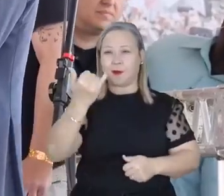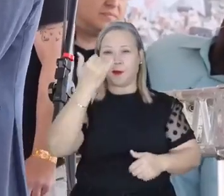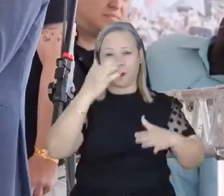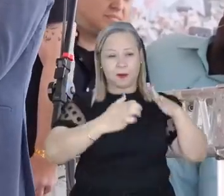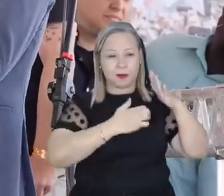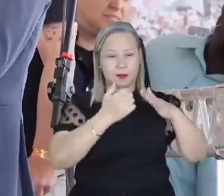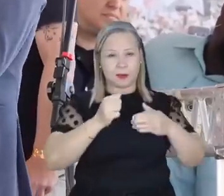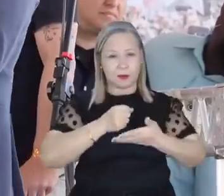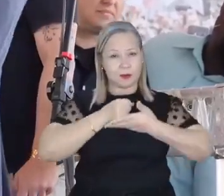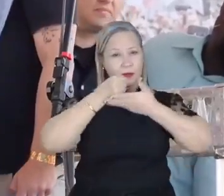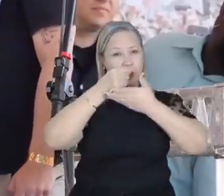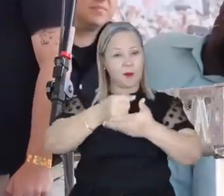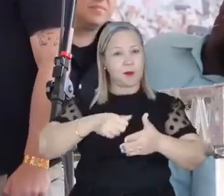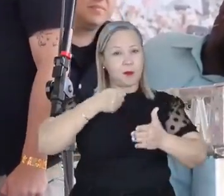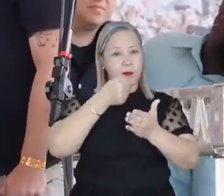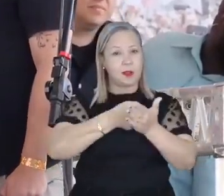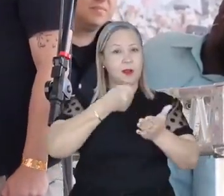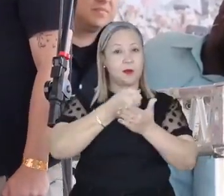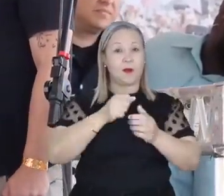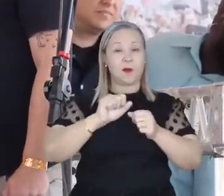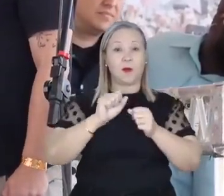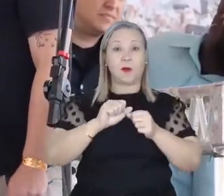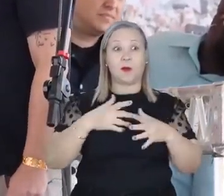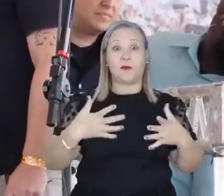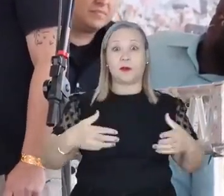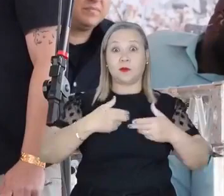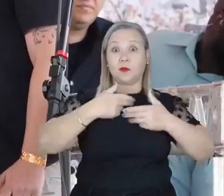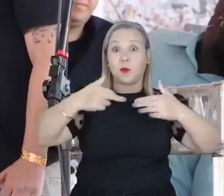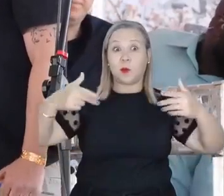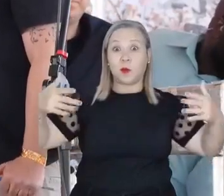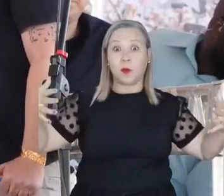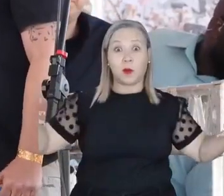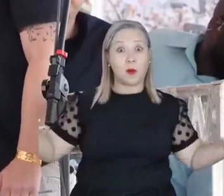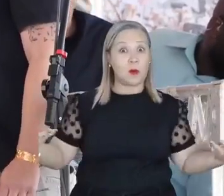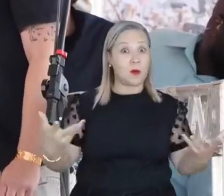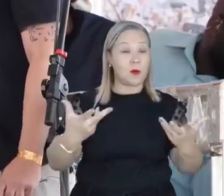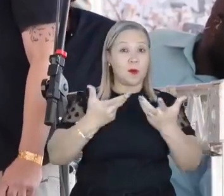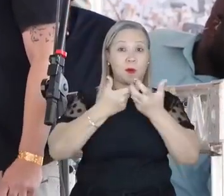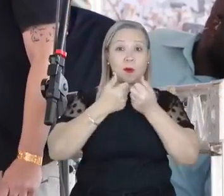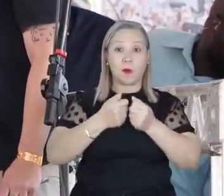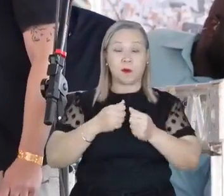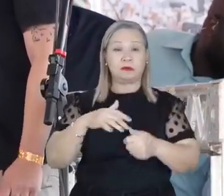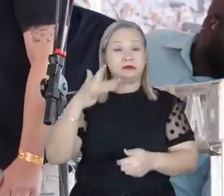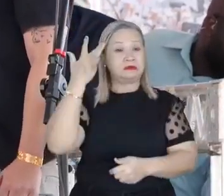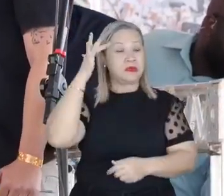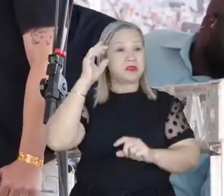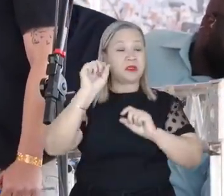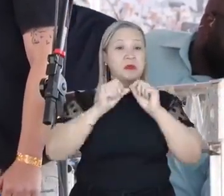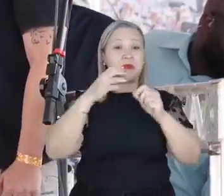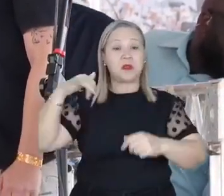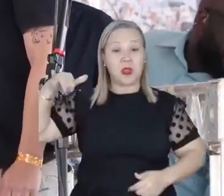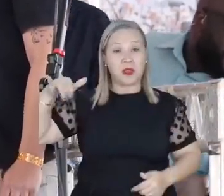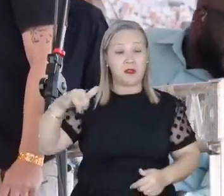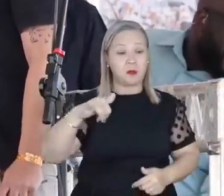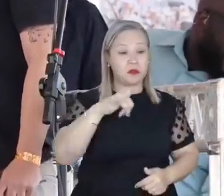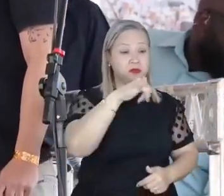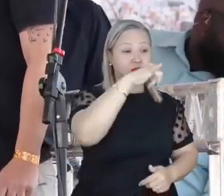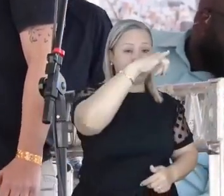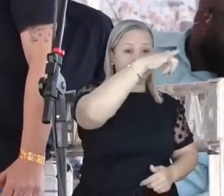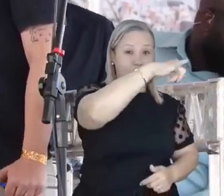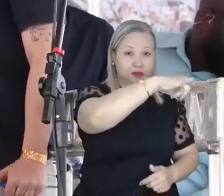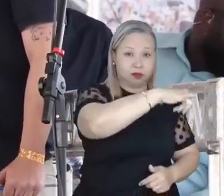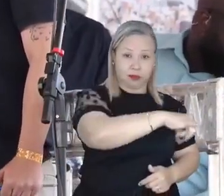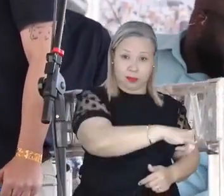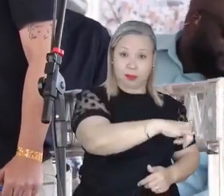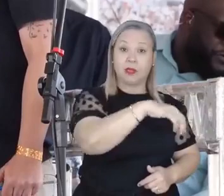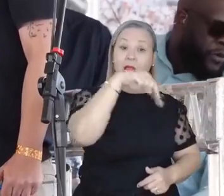um grande feito. Eu não sei como ele conseguiu pousar um avião aqui em cima, bicho. E o avião do